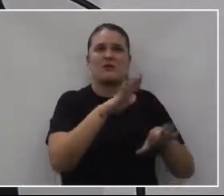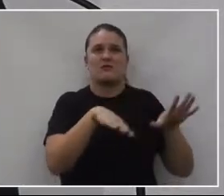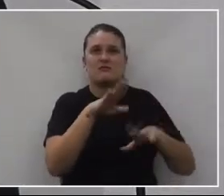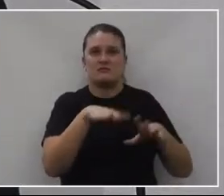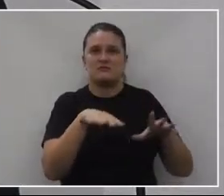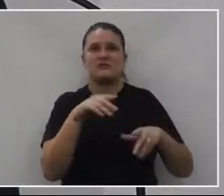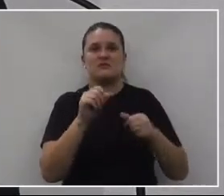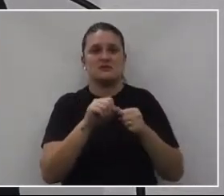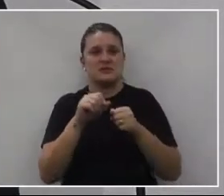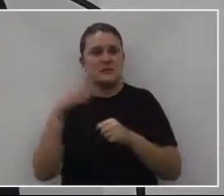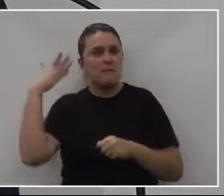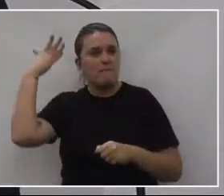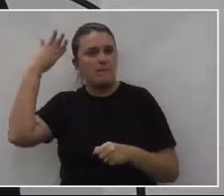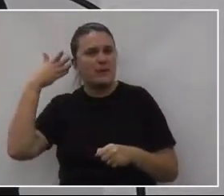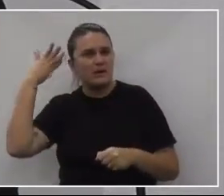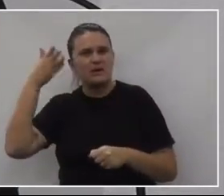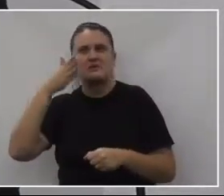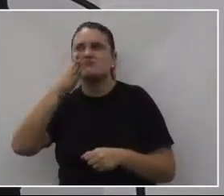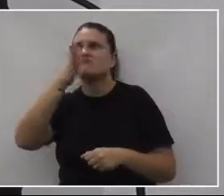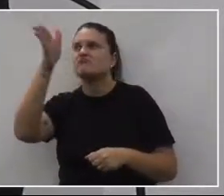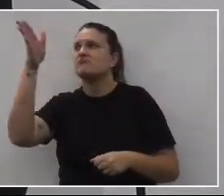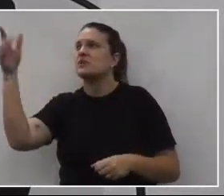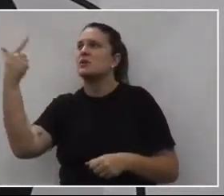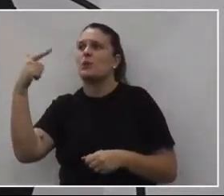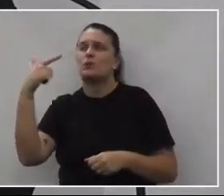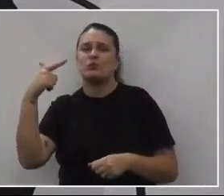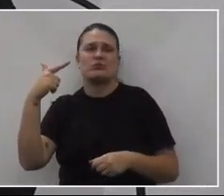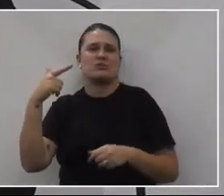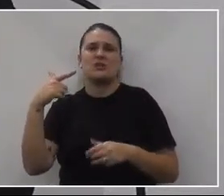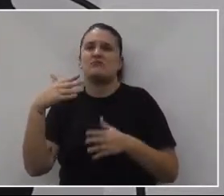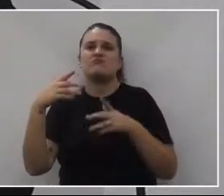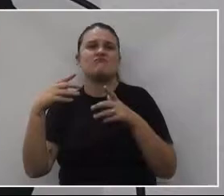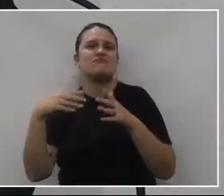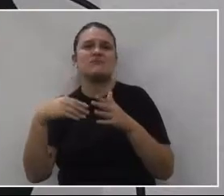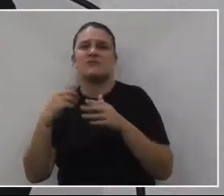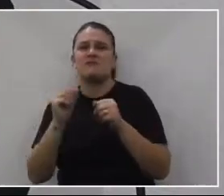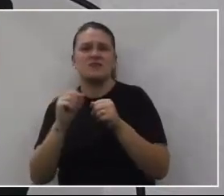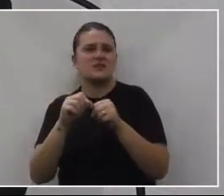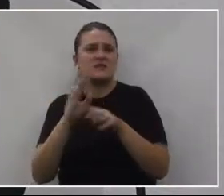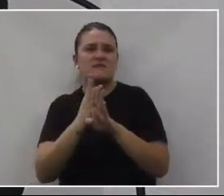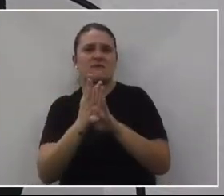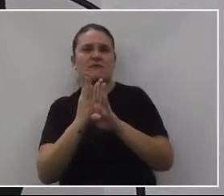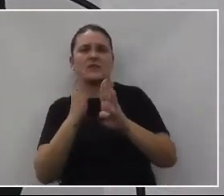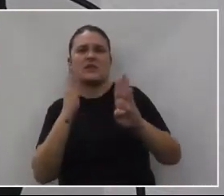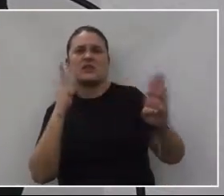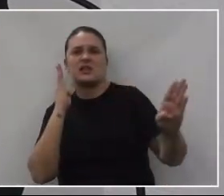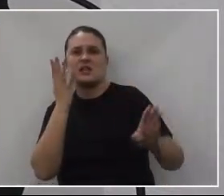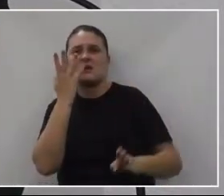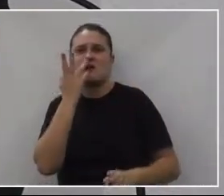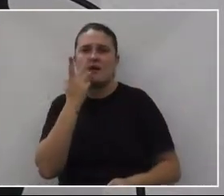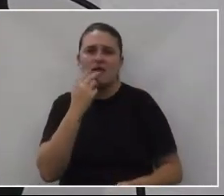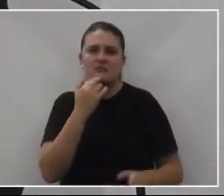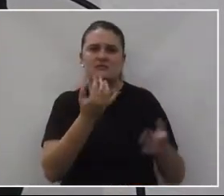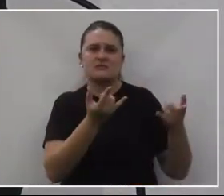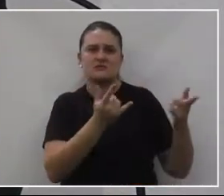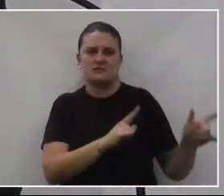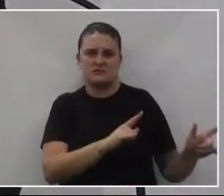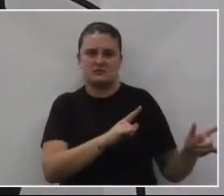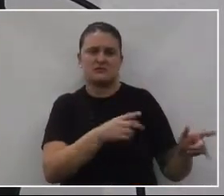fazer palestras por aí, não tem uma palestra que não forma uma fila de crianças e adolescentes no